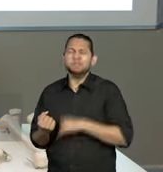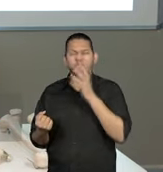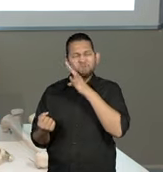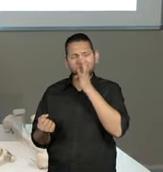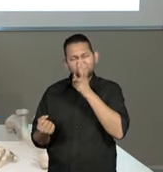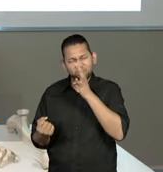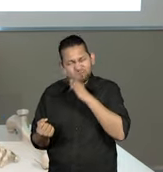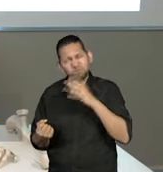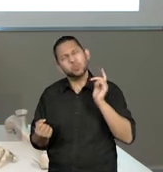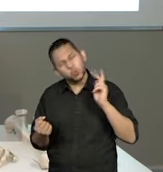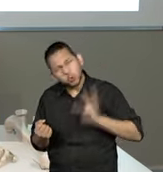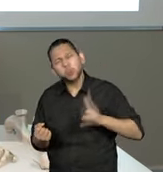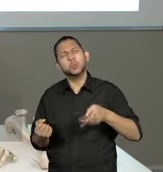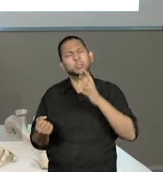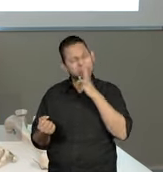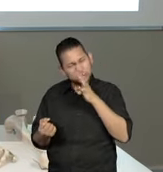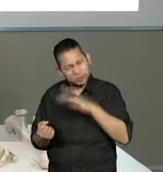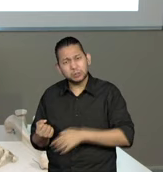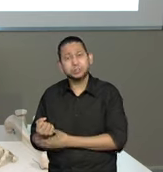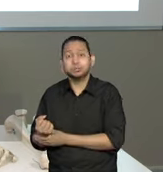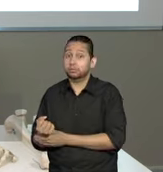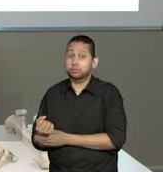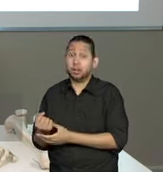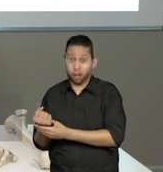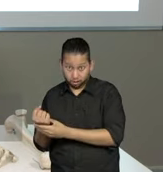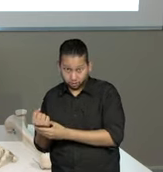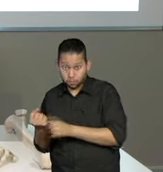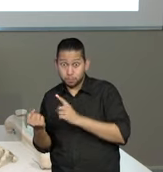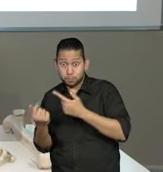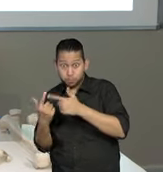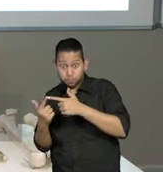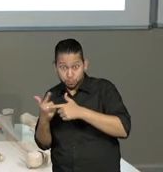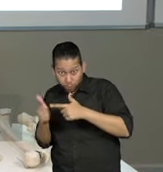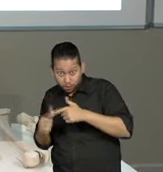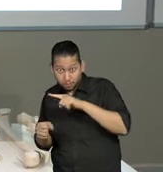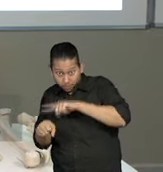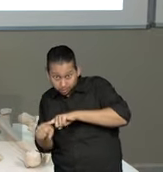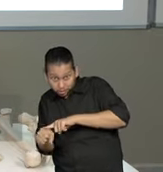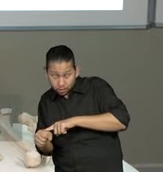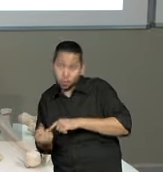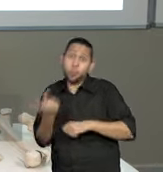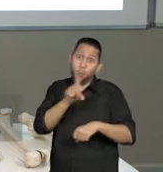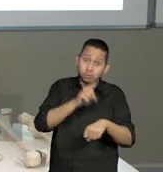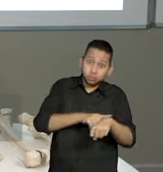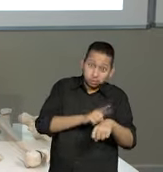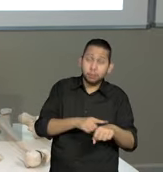continuar, você pode romper o outro. Tá? Então, esse é o